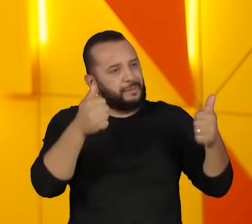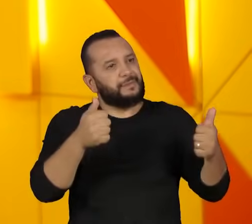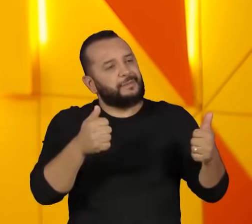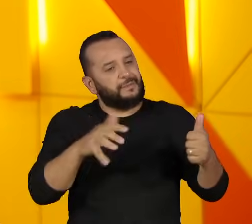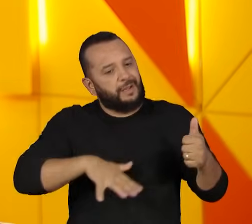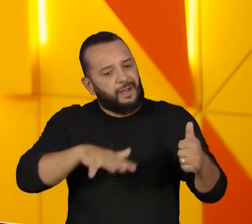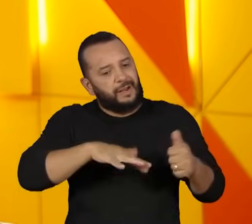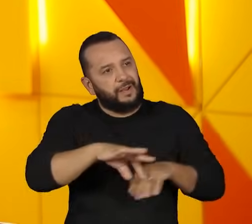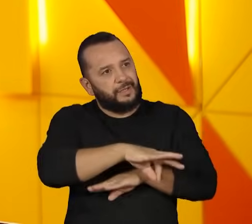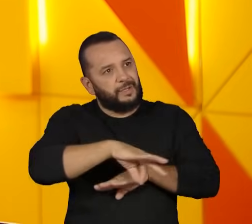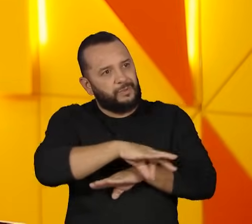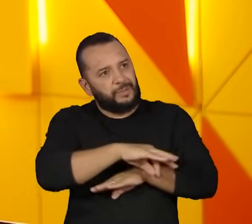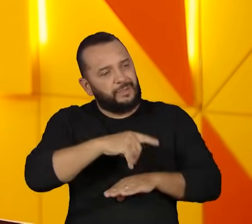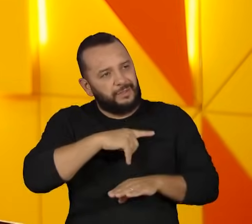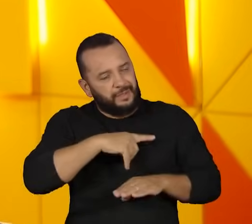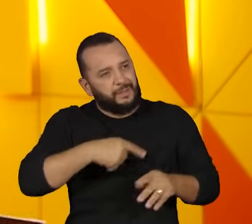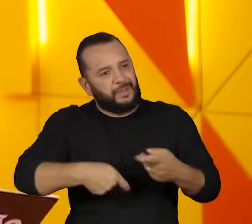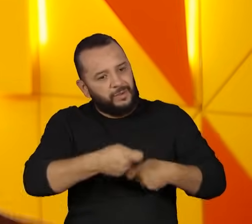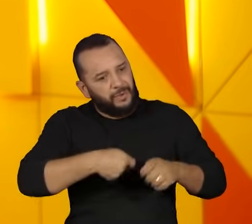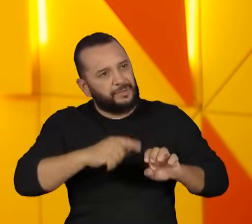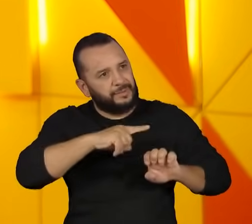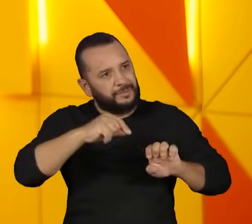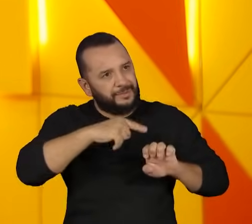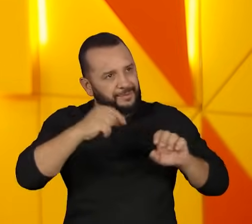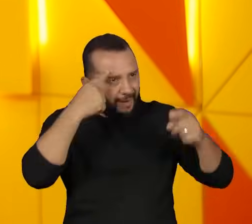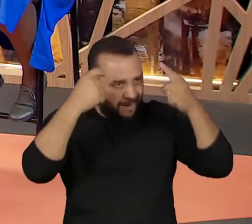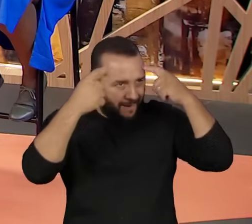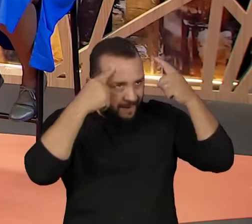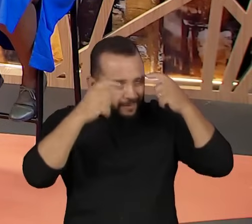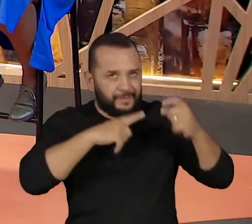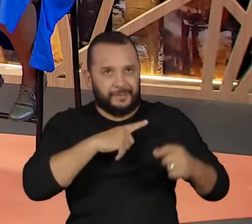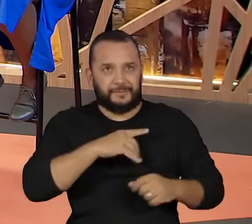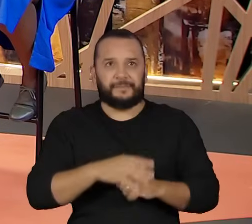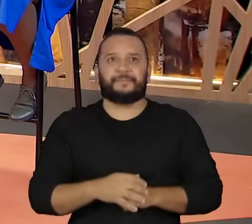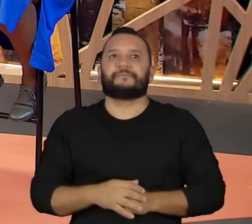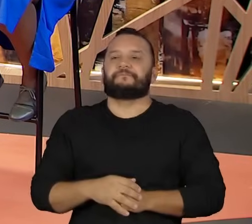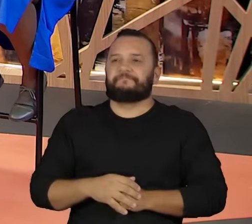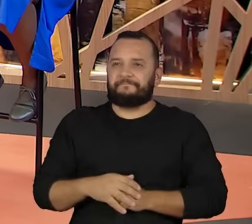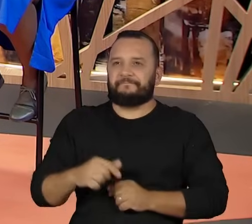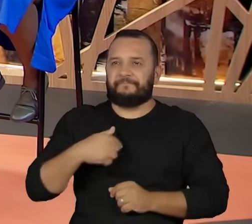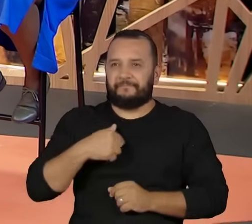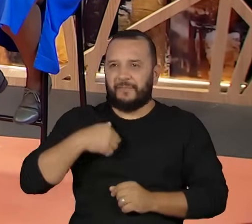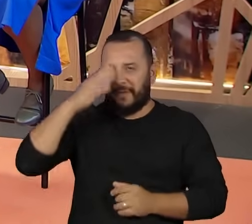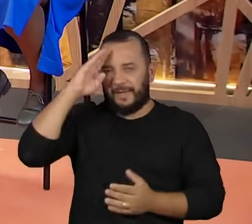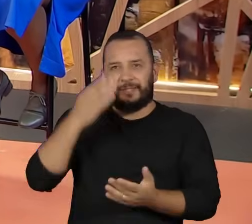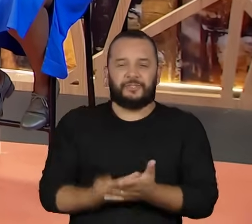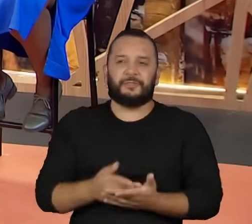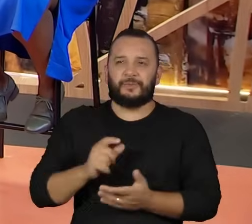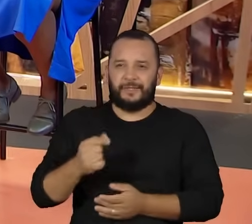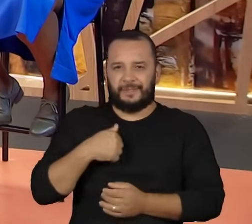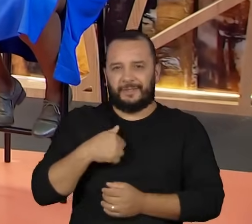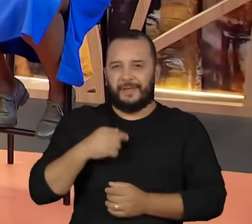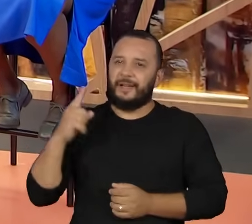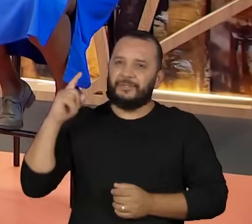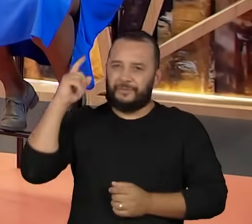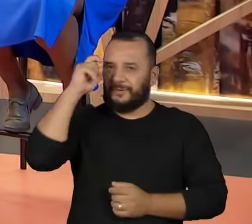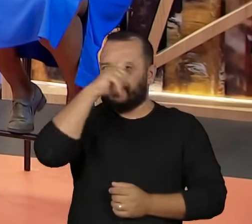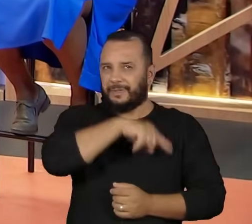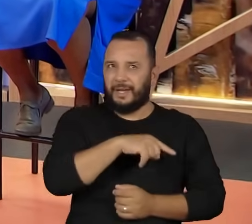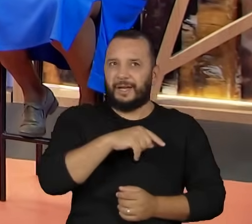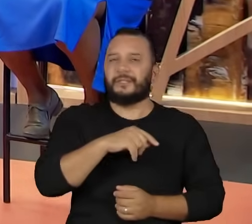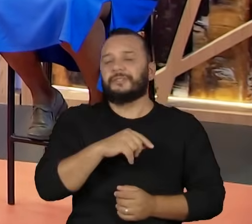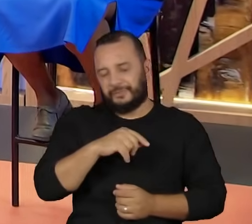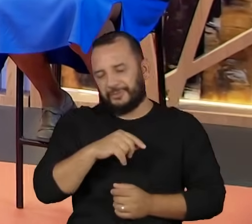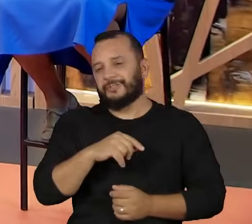a gente ter negócios empreendedores mais criativos? Eu acredito que a dificuldade é o que faz a gente